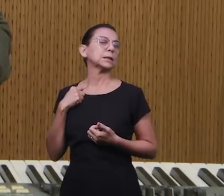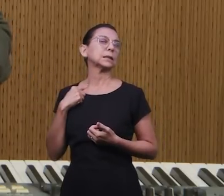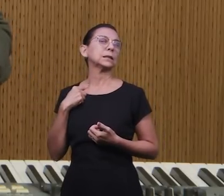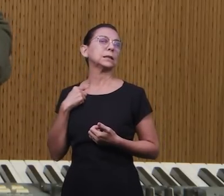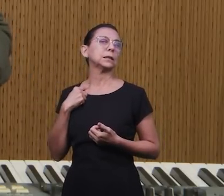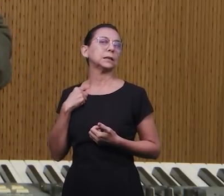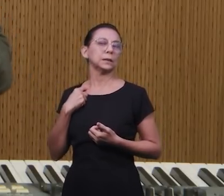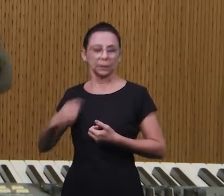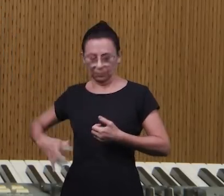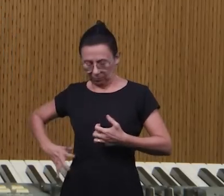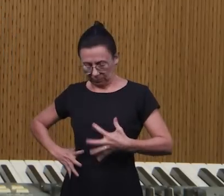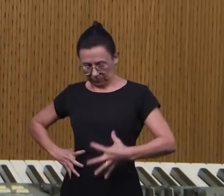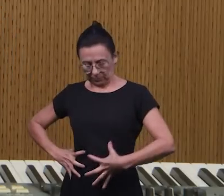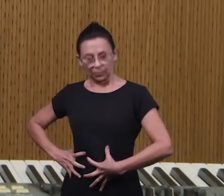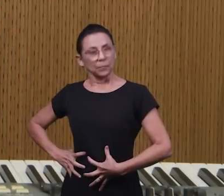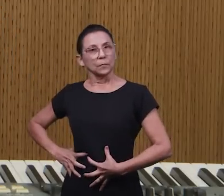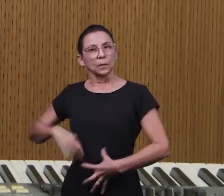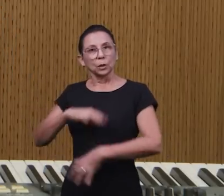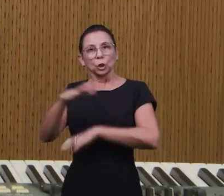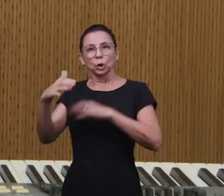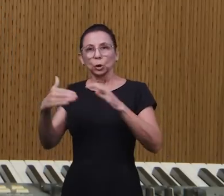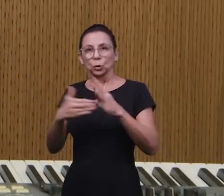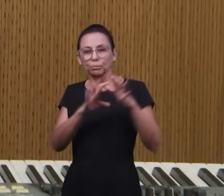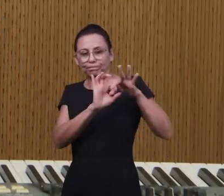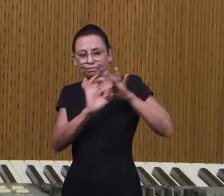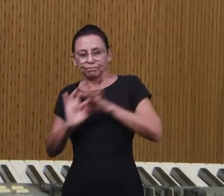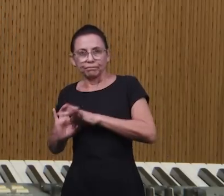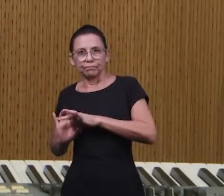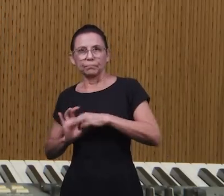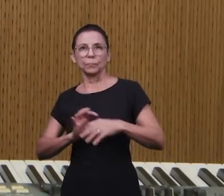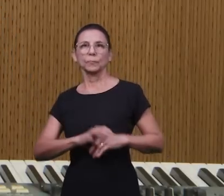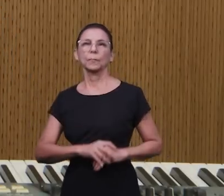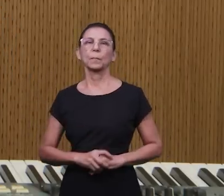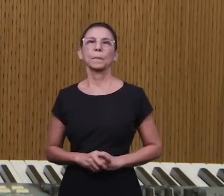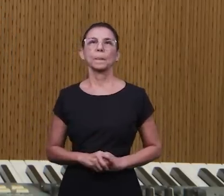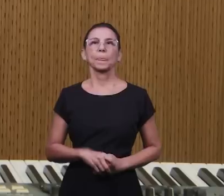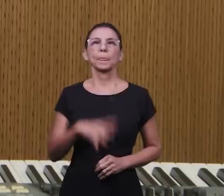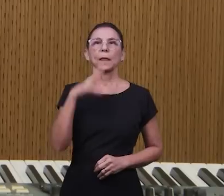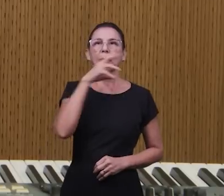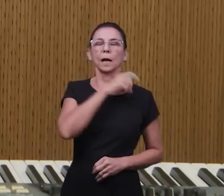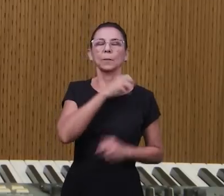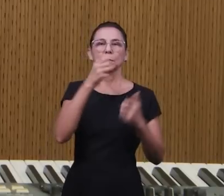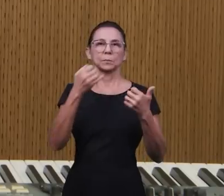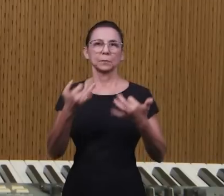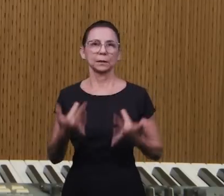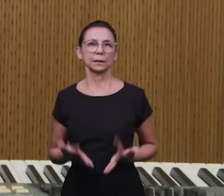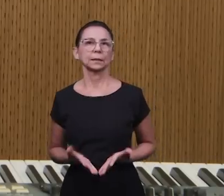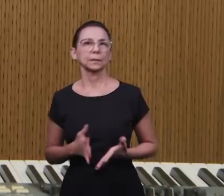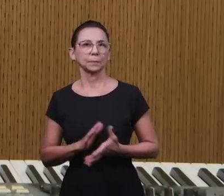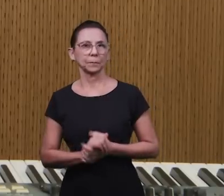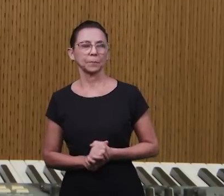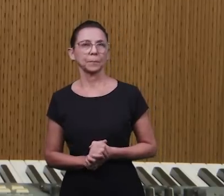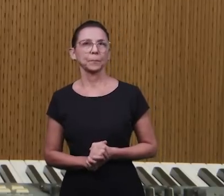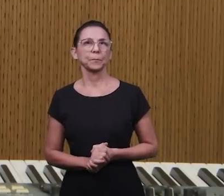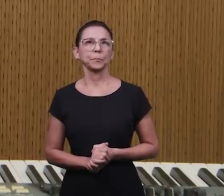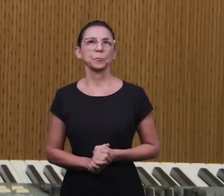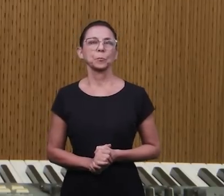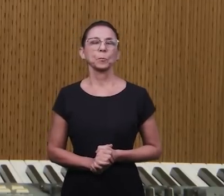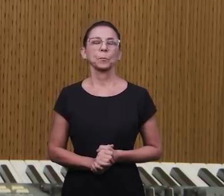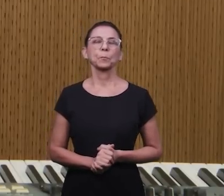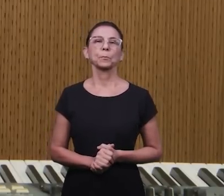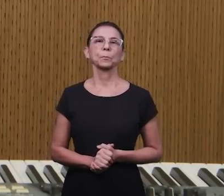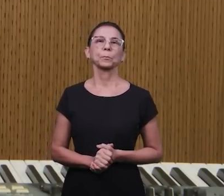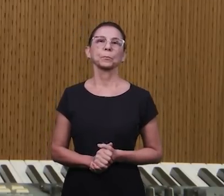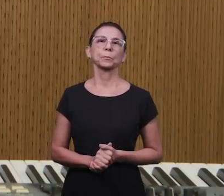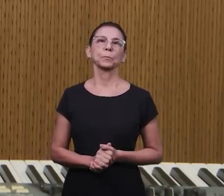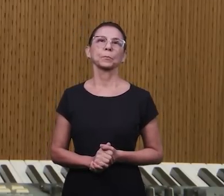essa sustentação da estrutura respiratória. Agora vamos falar bem rapidamente sobre uma questão que foi falada na